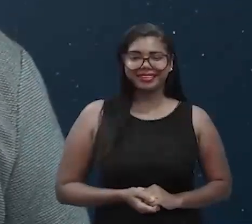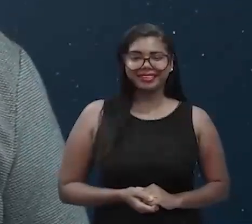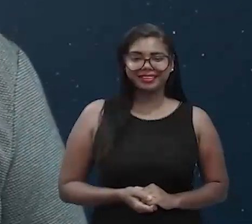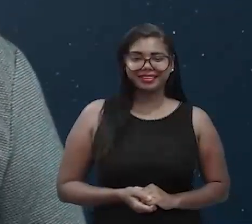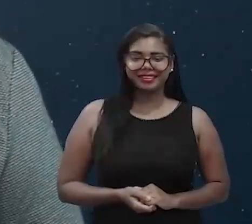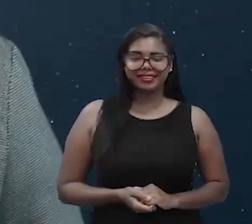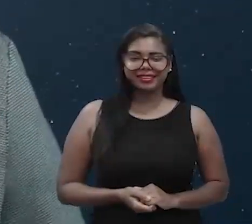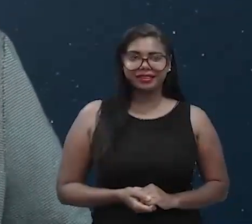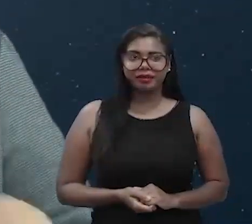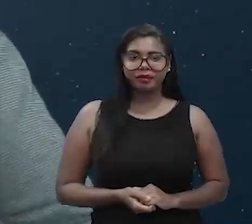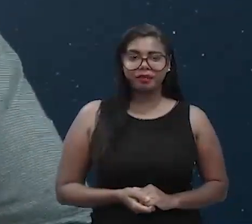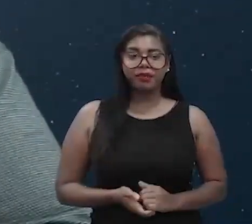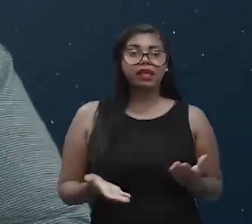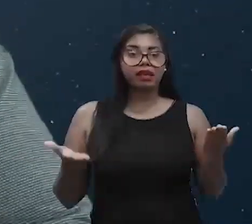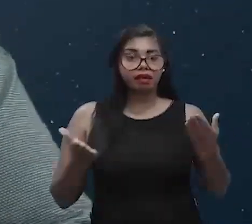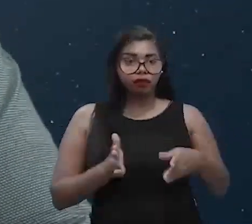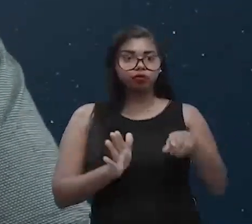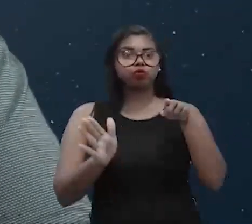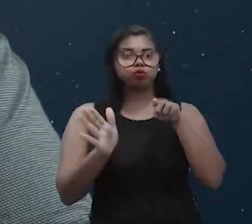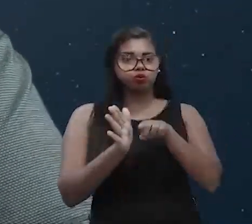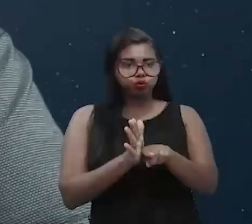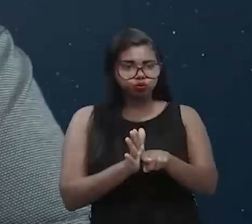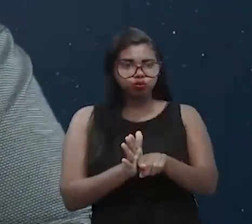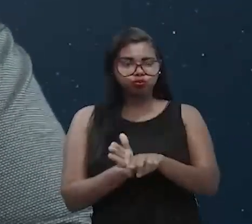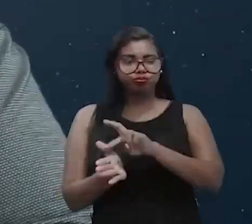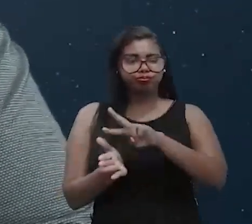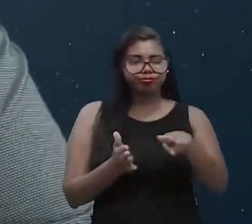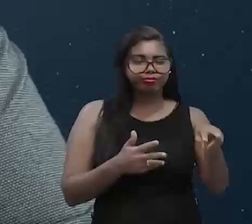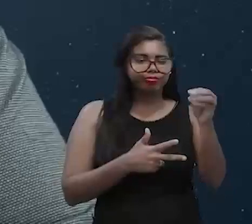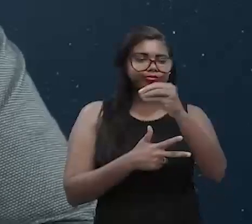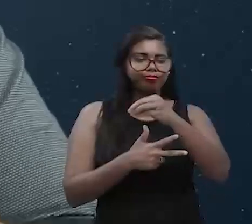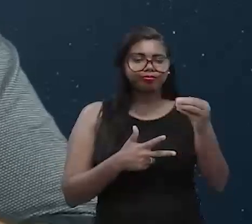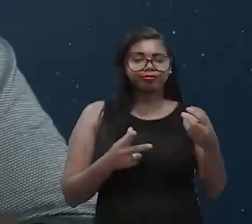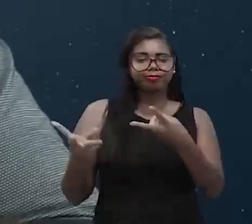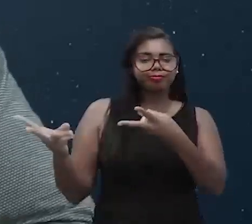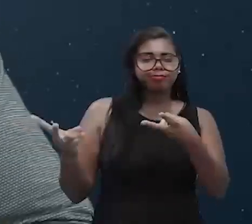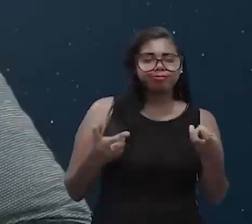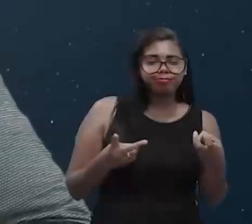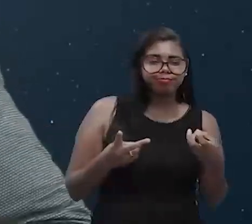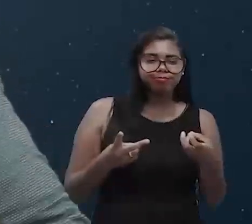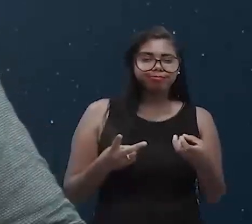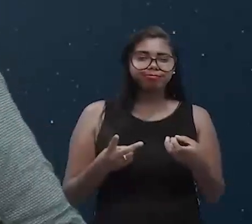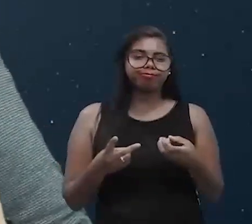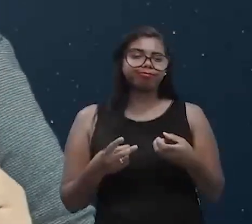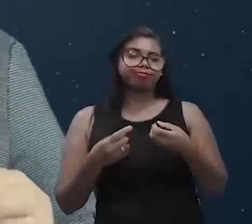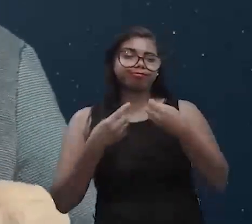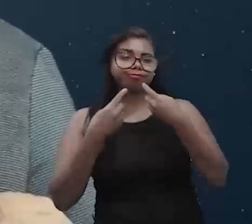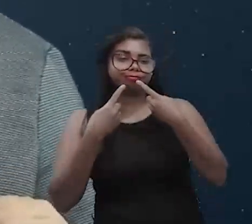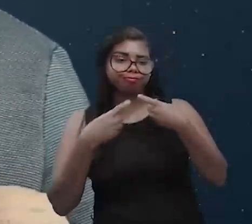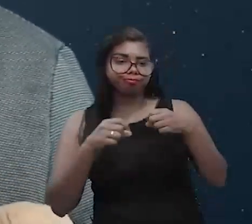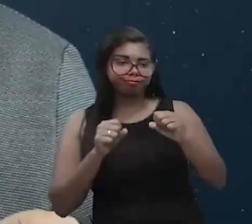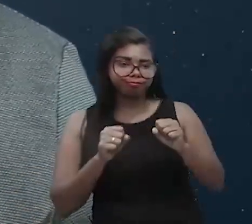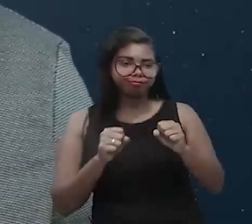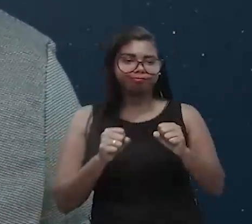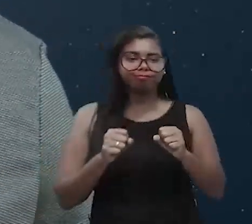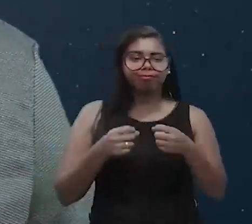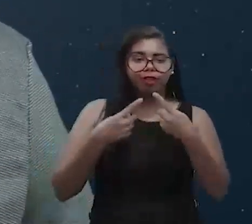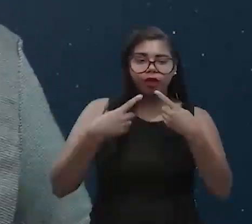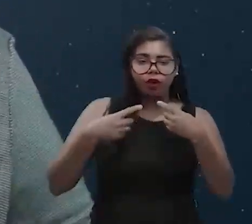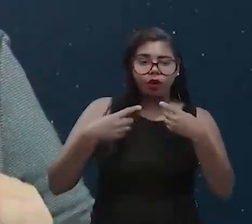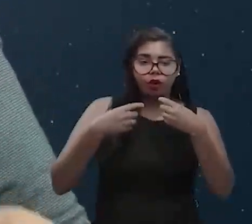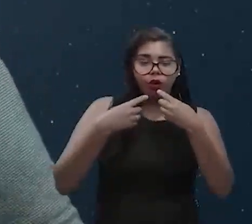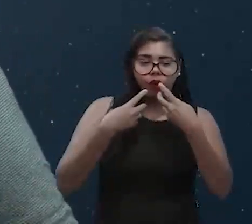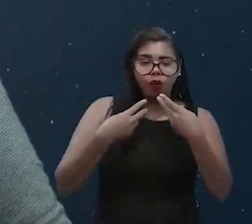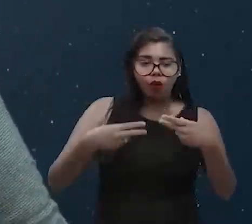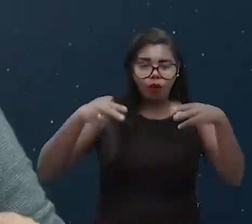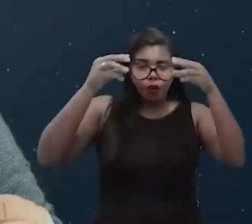Voltando com mais questões, e a gente vai perceber o nível de linguagem dos textos, né, das questões do Enem, questões do